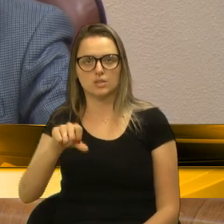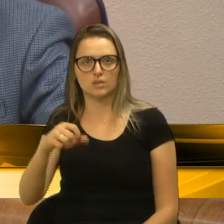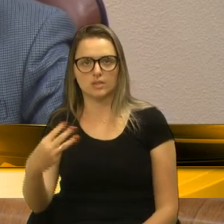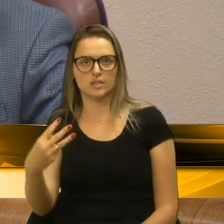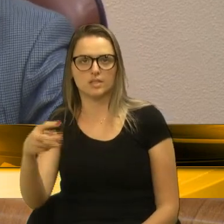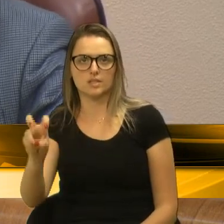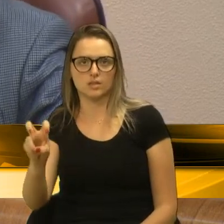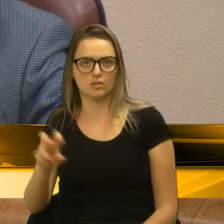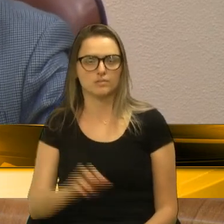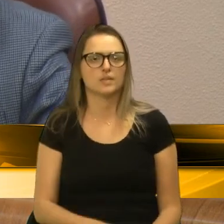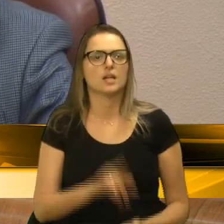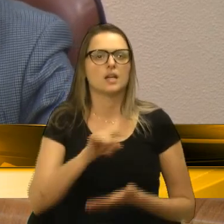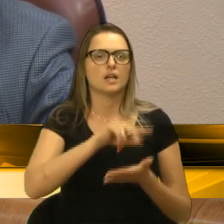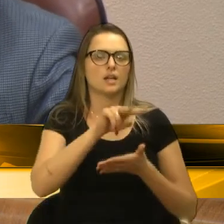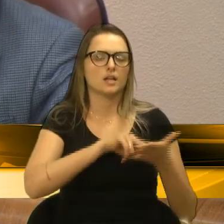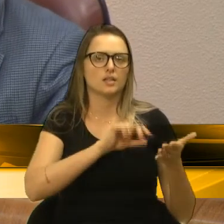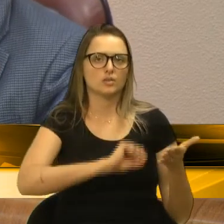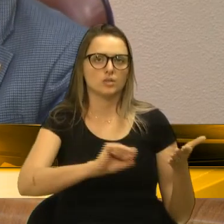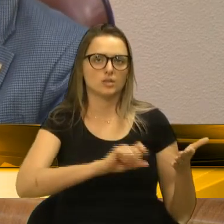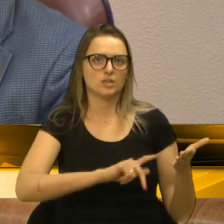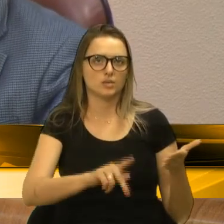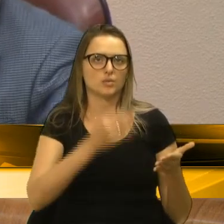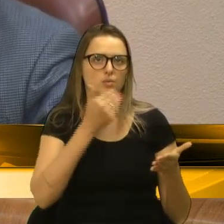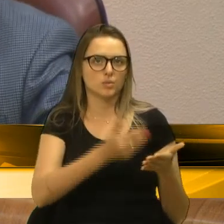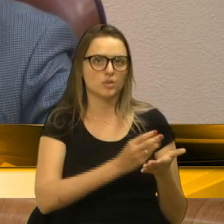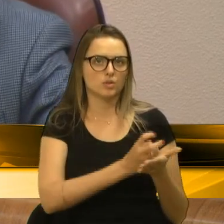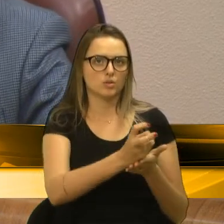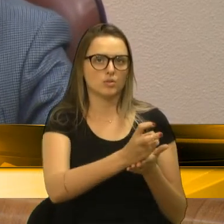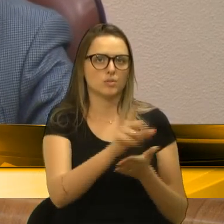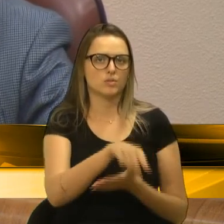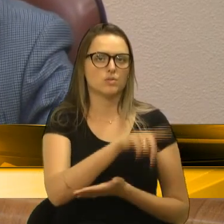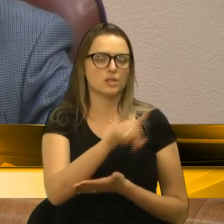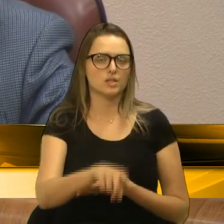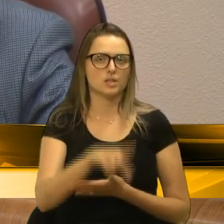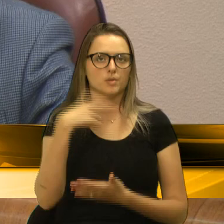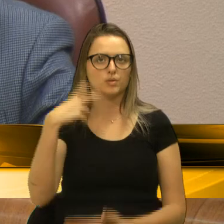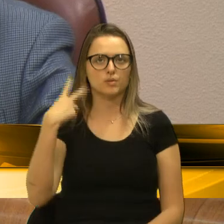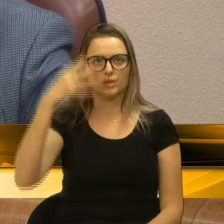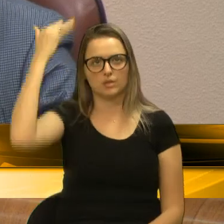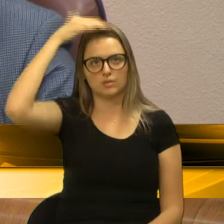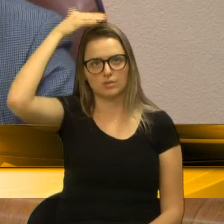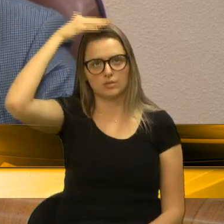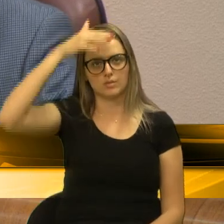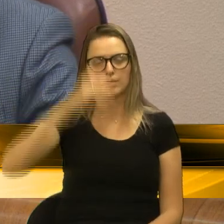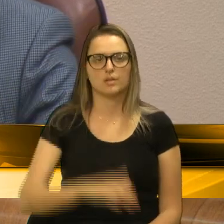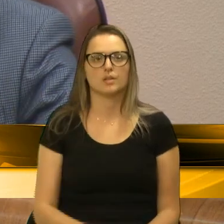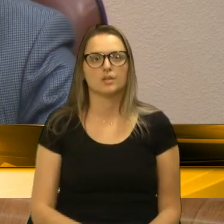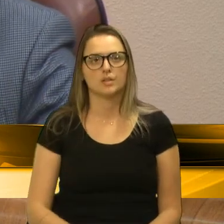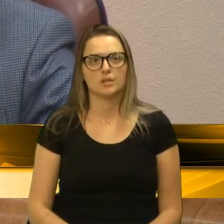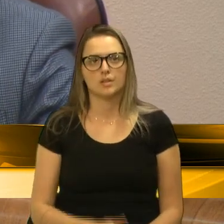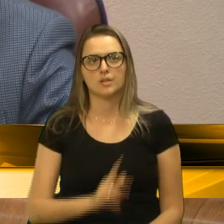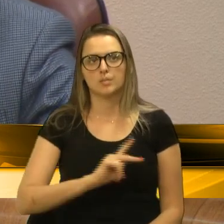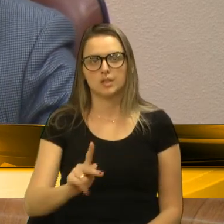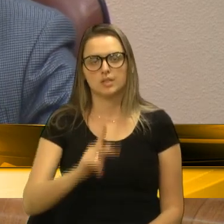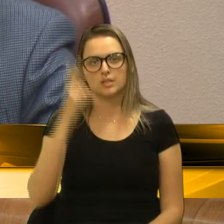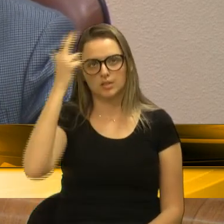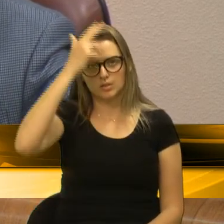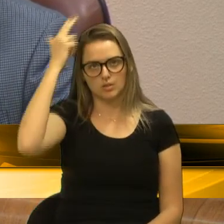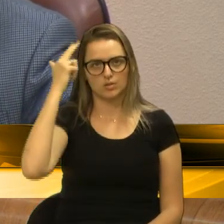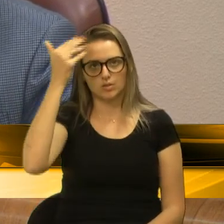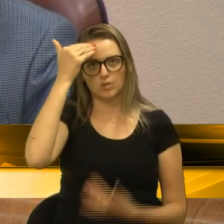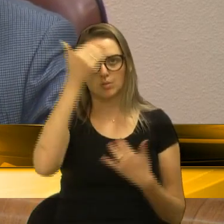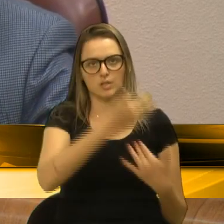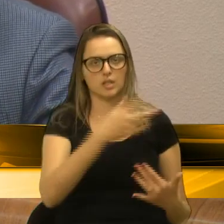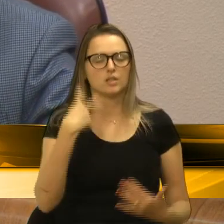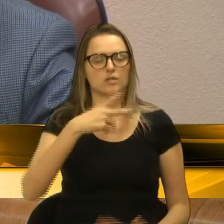996343935. Essa é a leitura, senhor presidente, do pedido de impeachment de cassação do mandato do vereador Alceu Tomé. Presidente Flávio Cassina, obrigado,